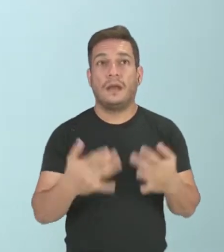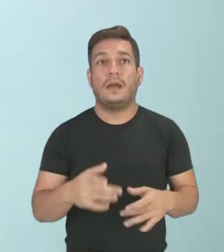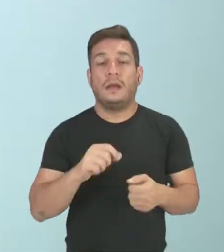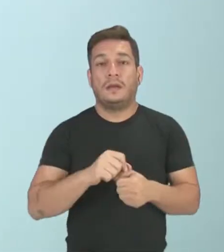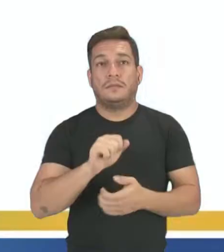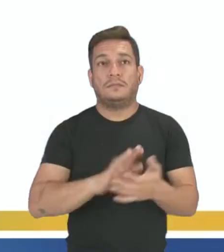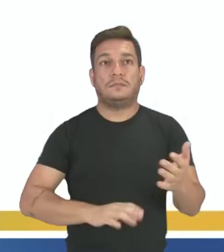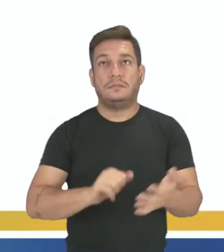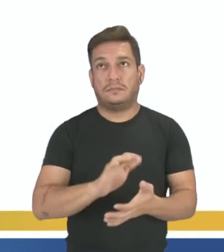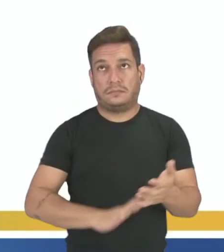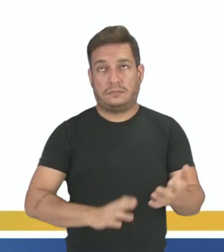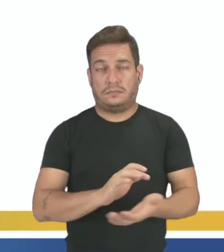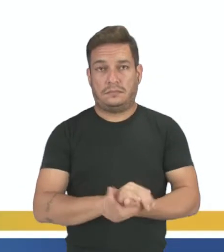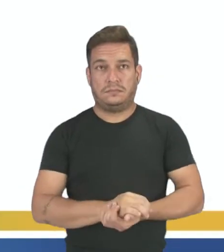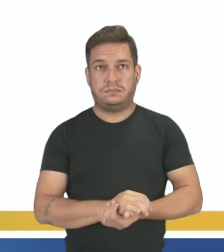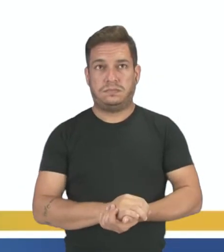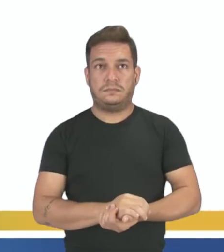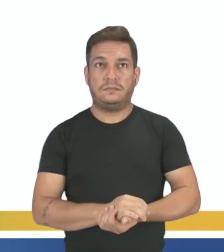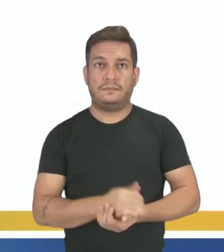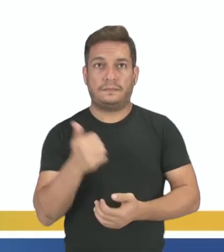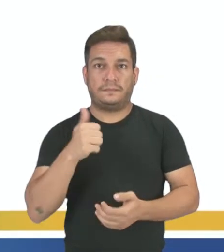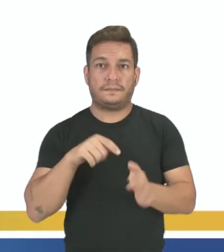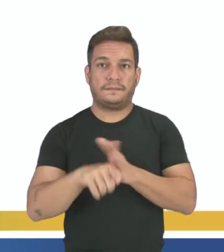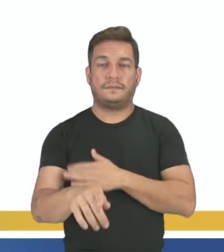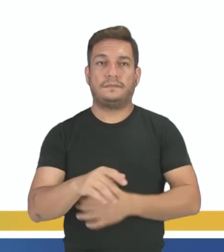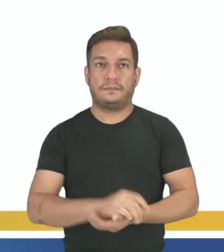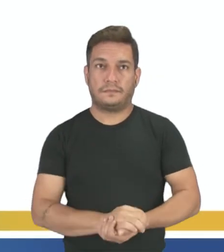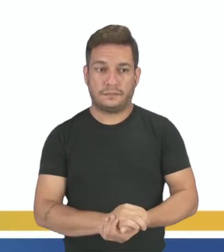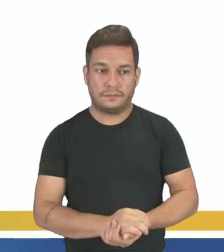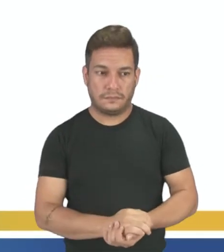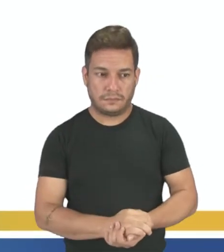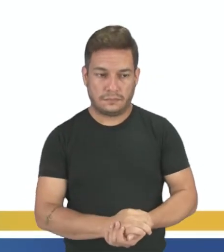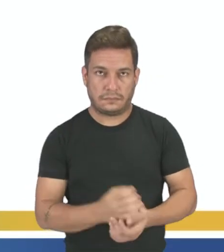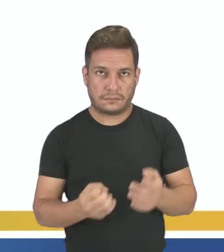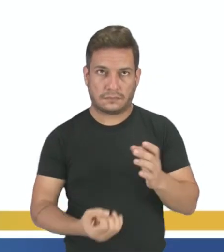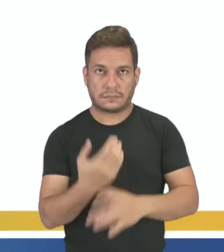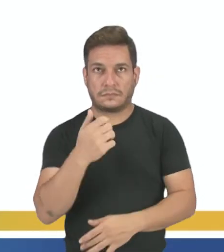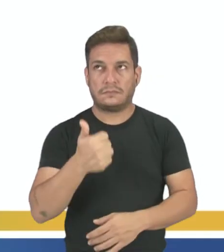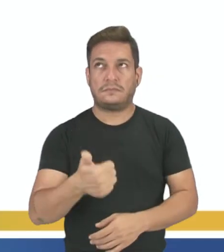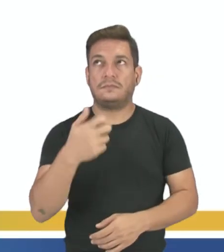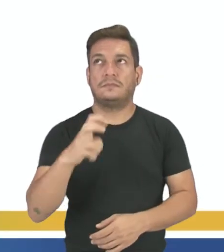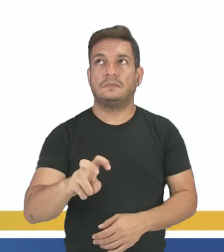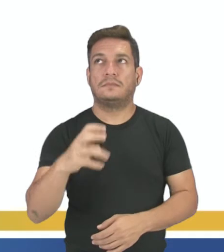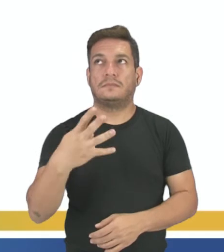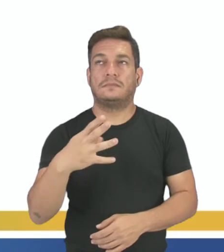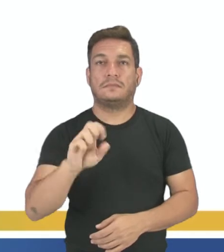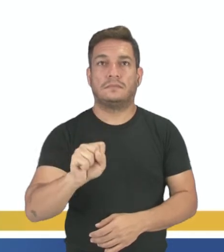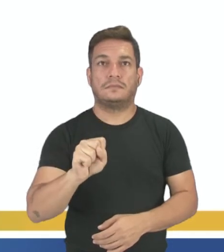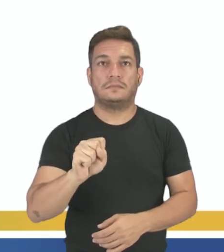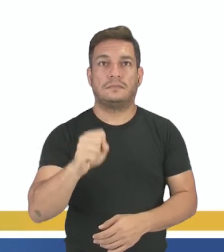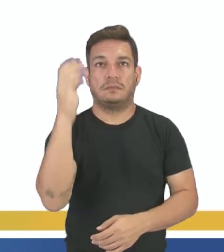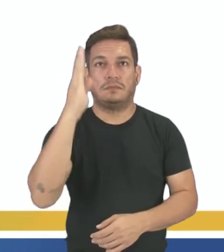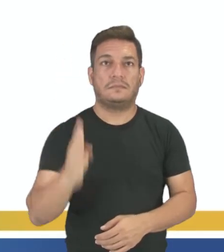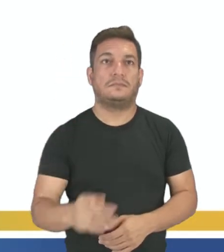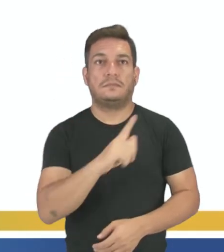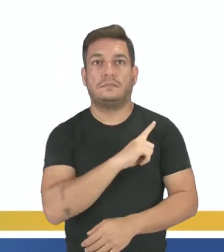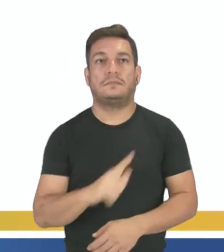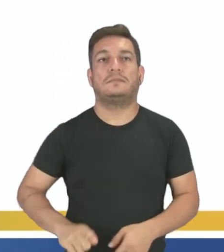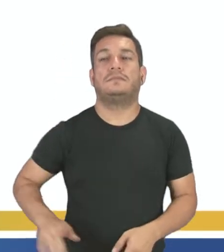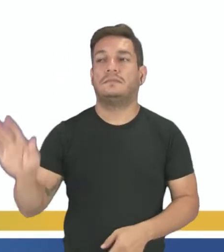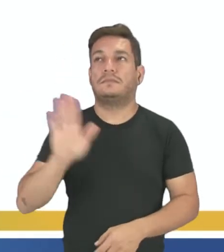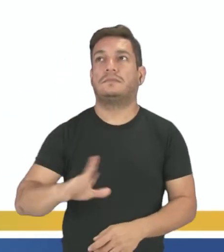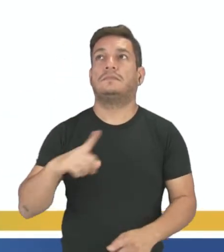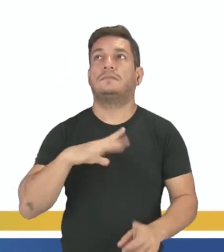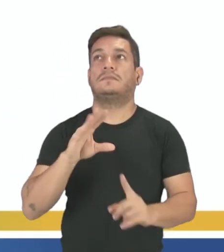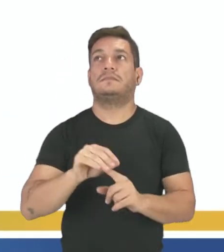nosso exercitando. Primeira questão. A implantação em 1548 no Brasil, no governo